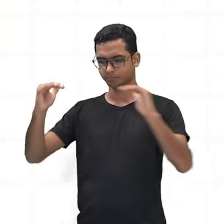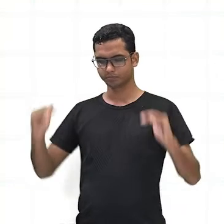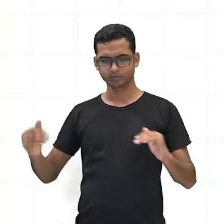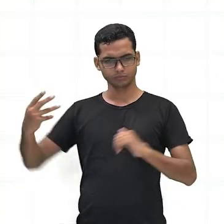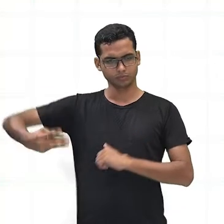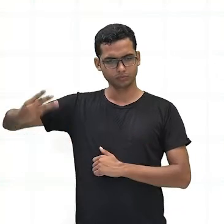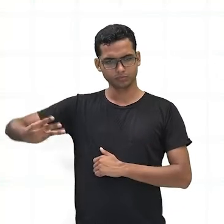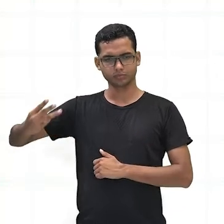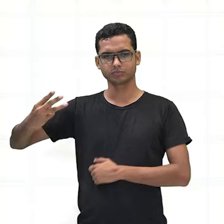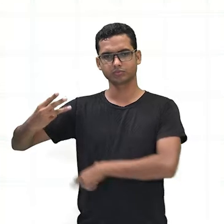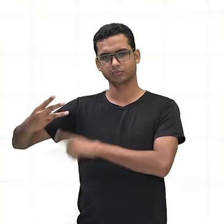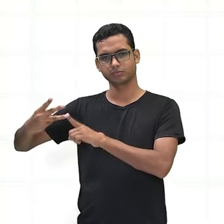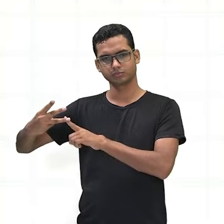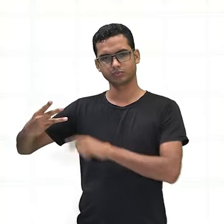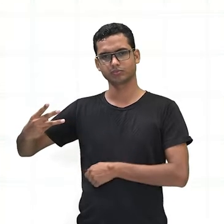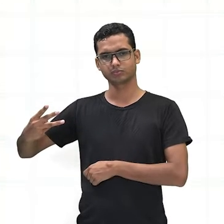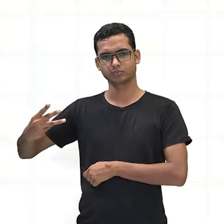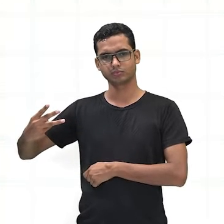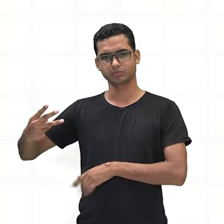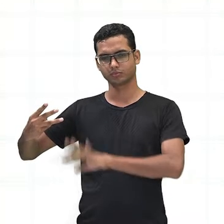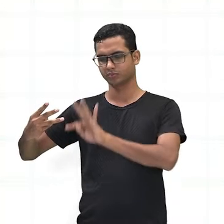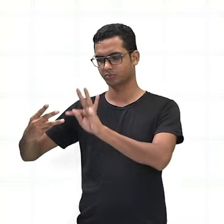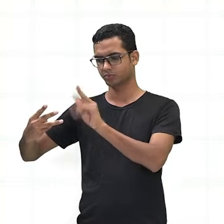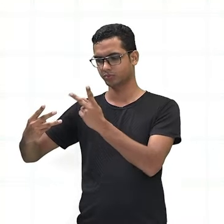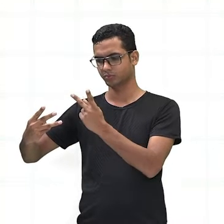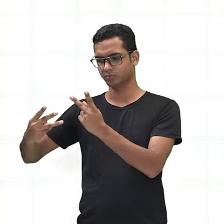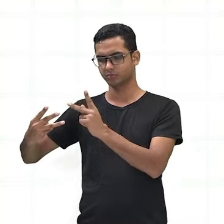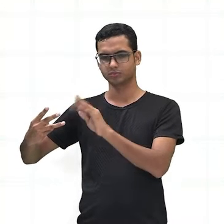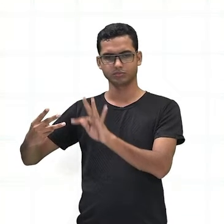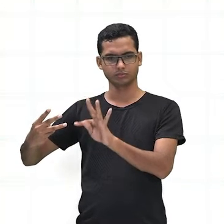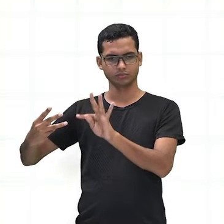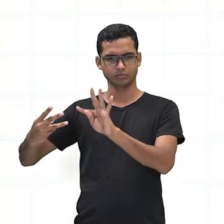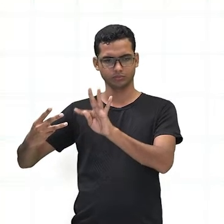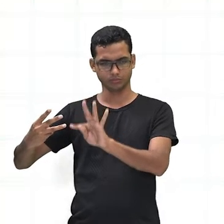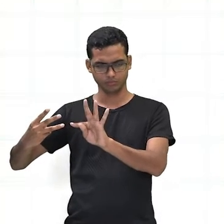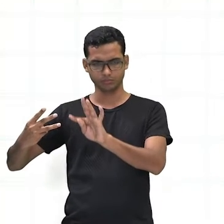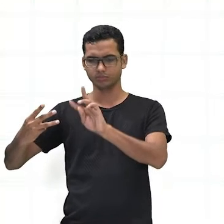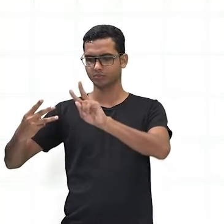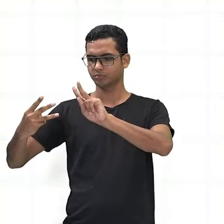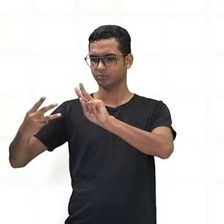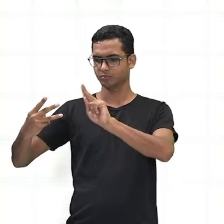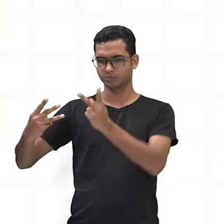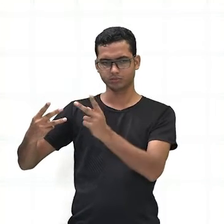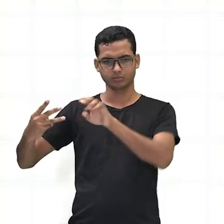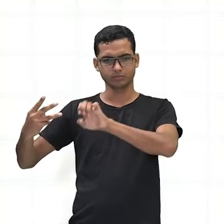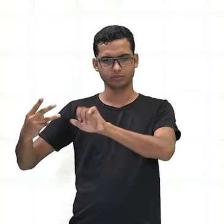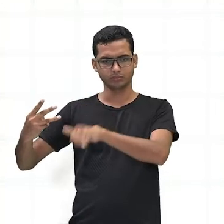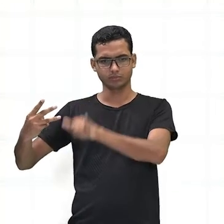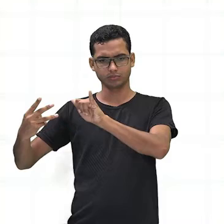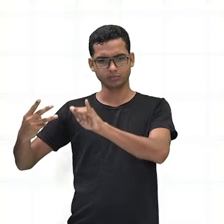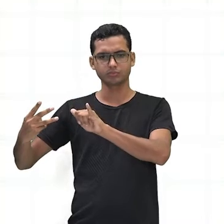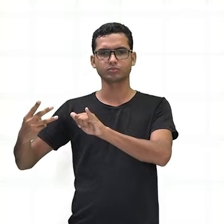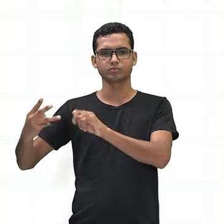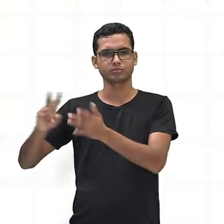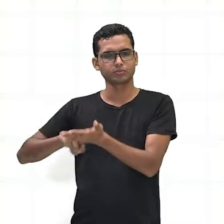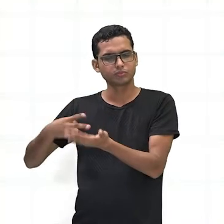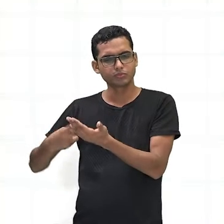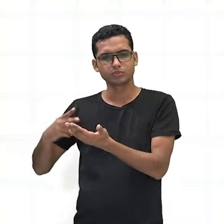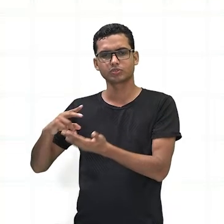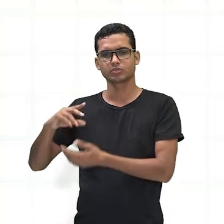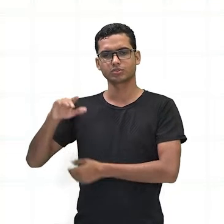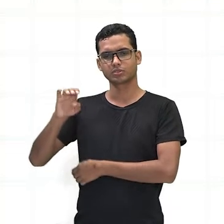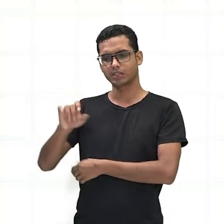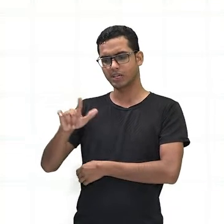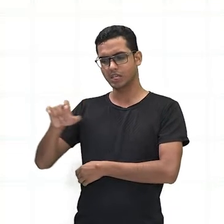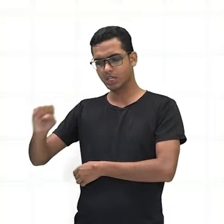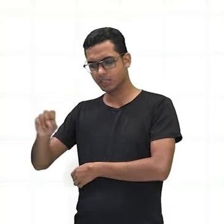pronome they, pronome pessoal they, que significa eles ou elas, e o pronome com função de objeto